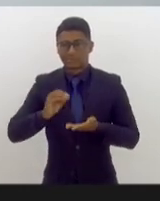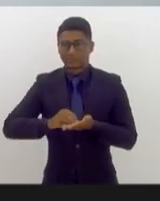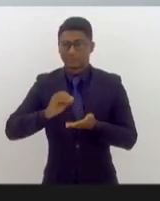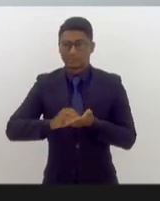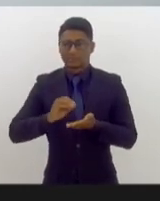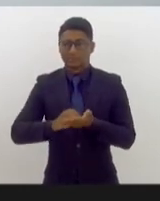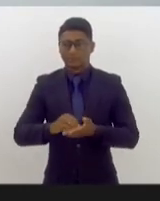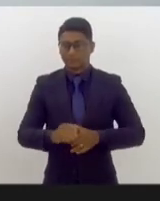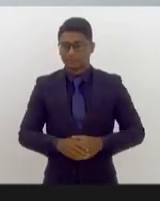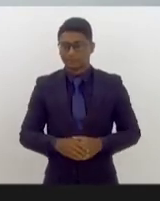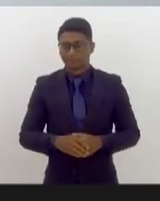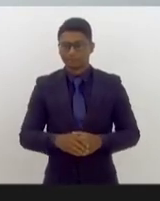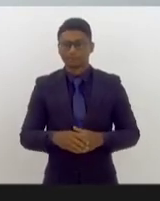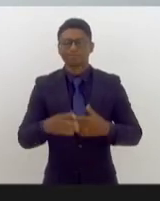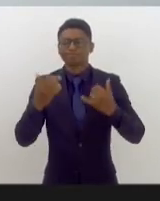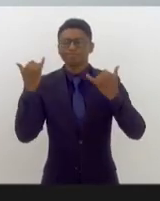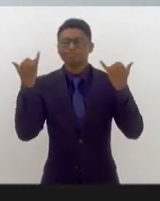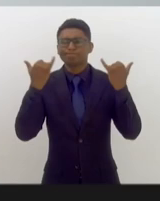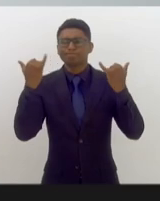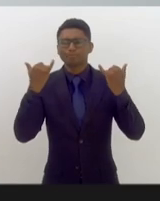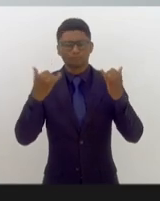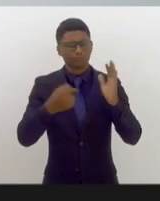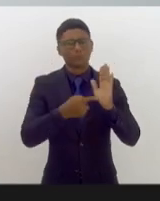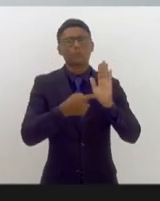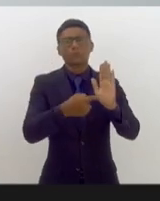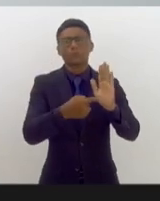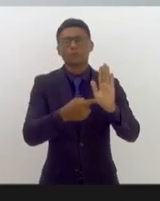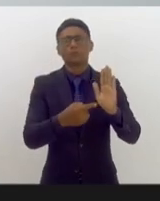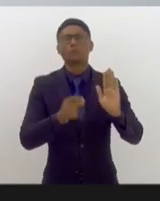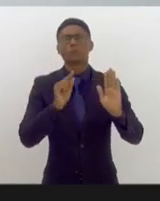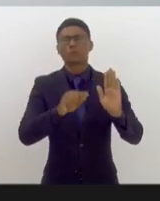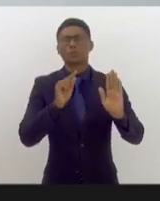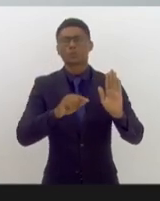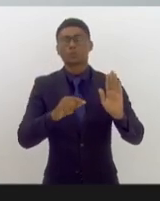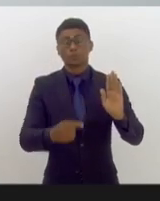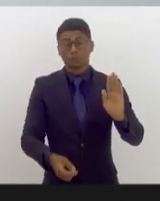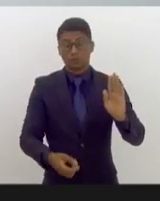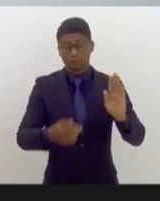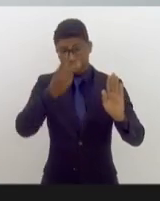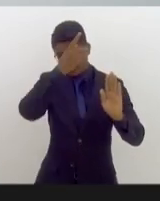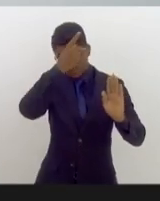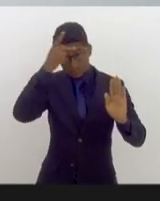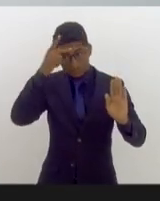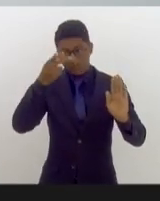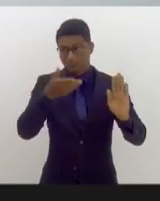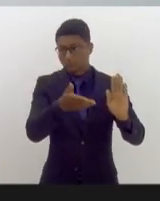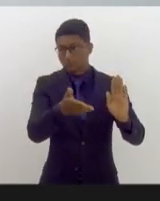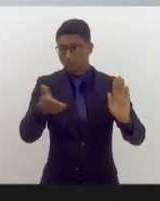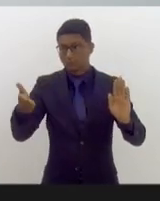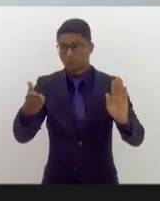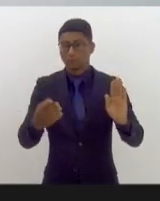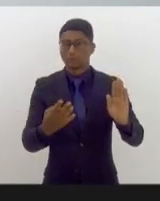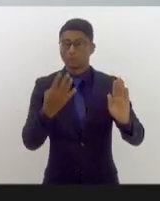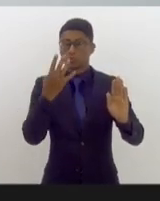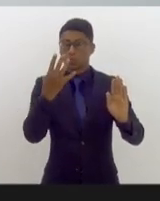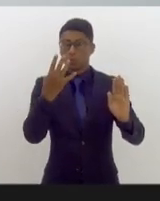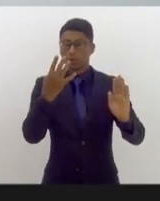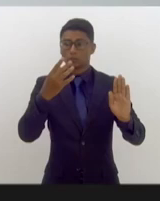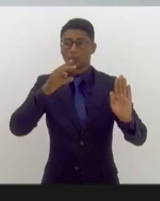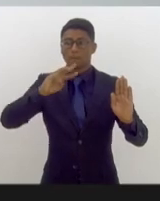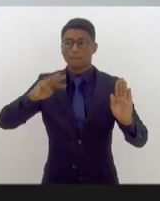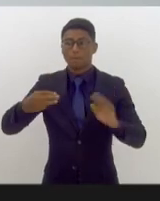que apontam aí mais de 4 milhões de pessoas no território do Estado do Rio de